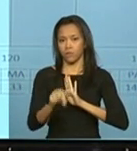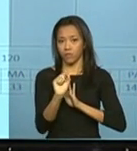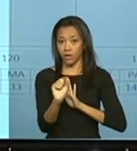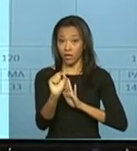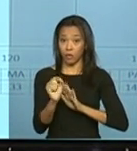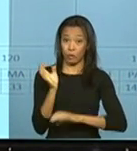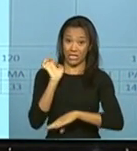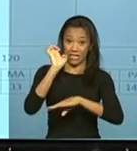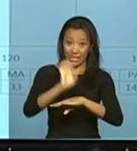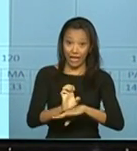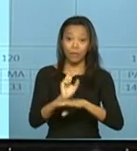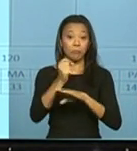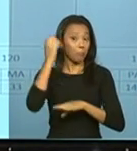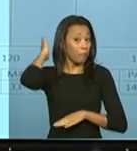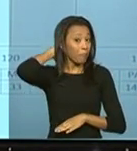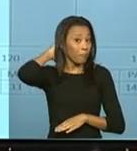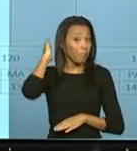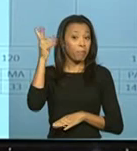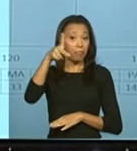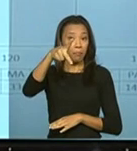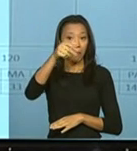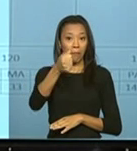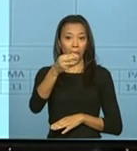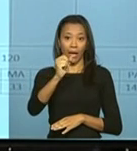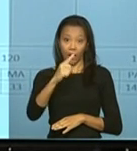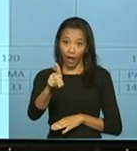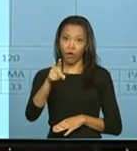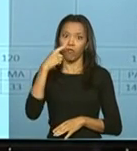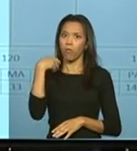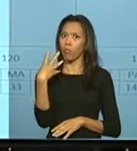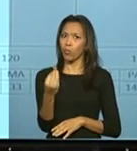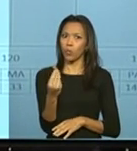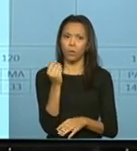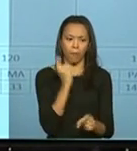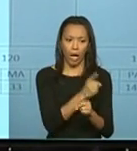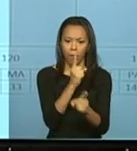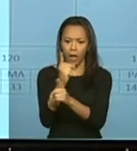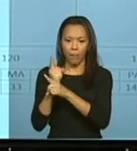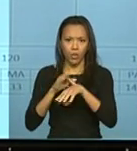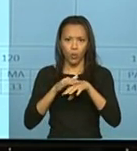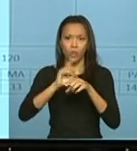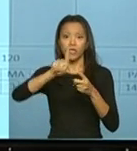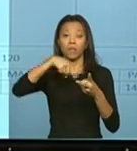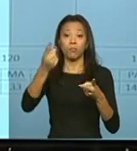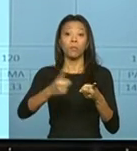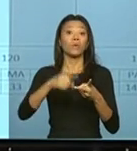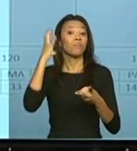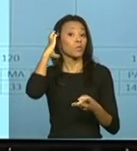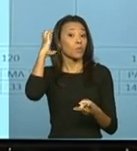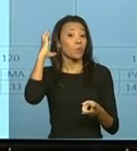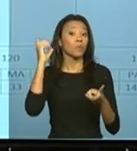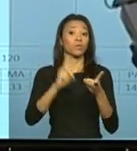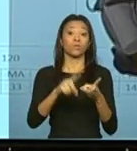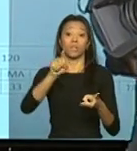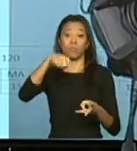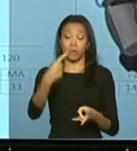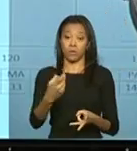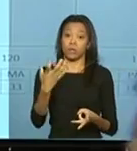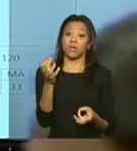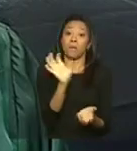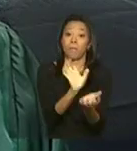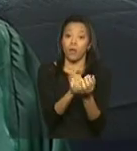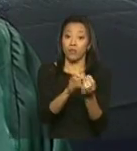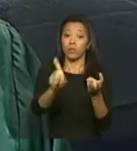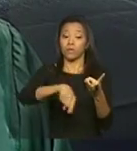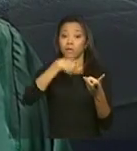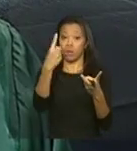mais diagnosticou casos durante a campanha, com 144, seguidos do Mato Grosso, Pernambuco, Bahia e Maranhão, que são áreas endêmicas e